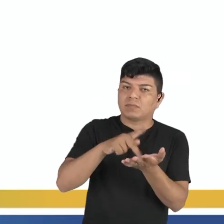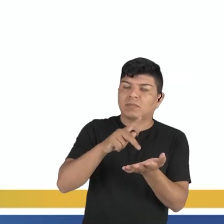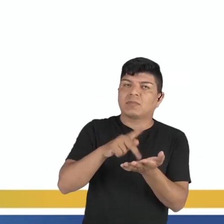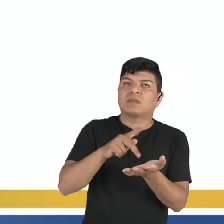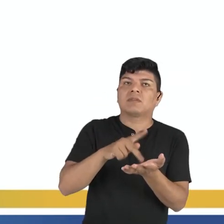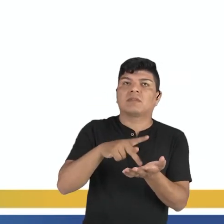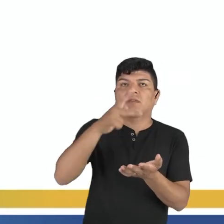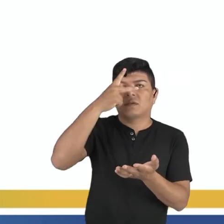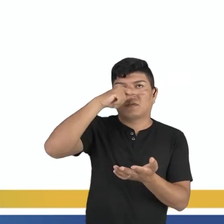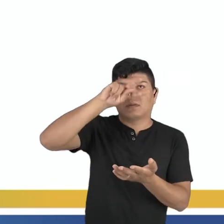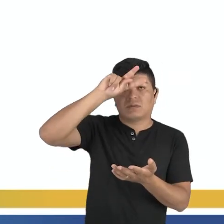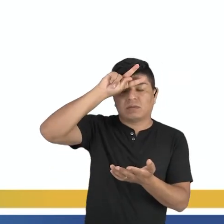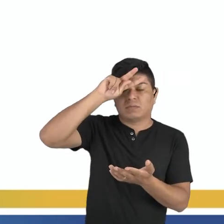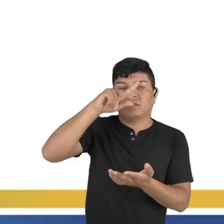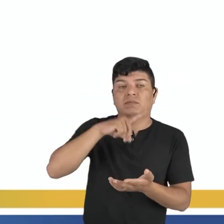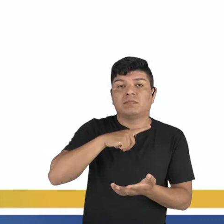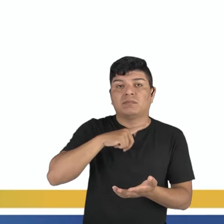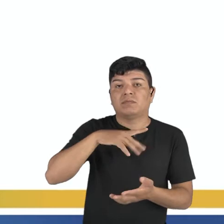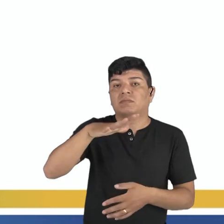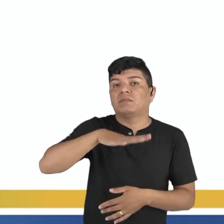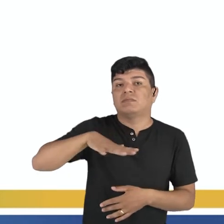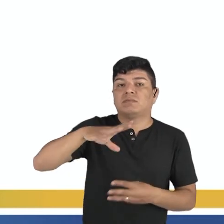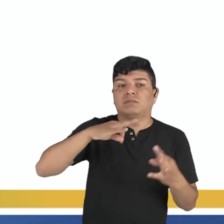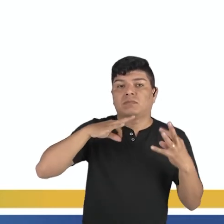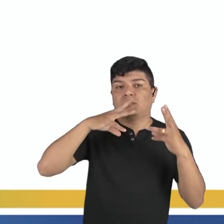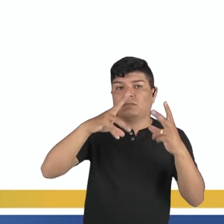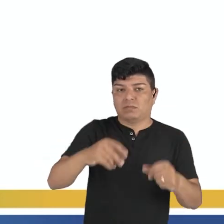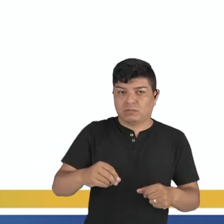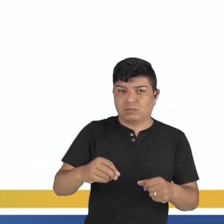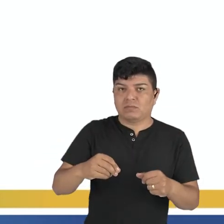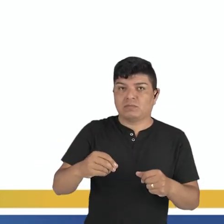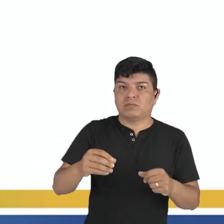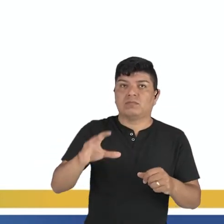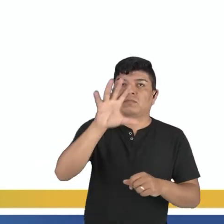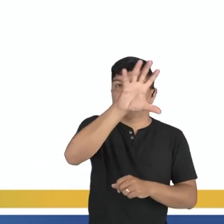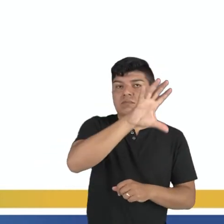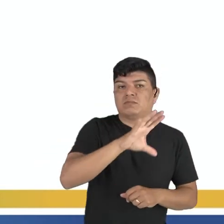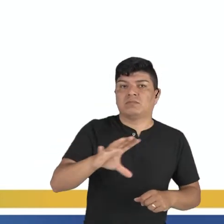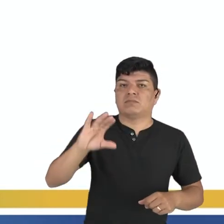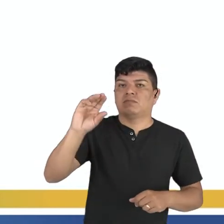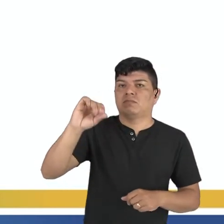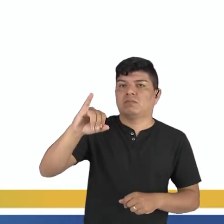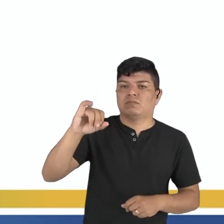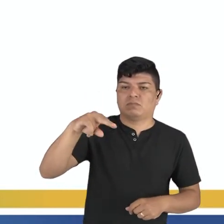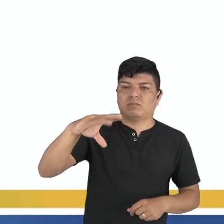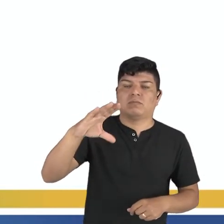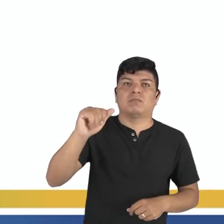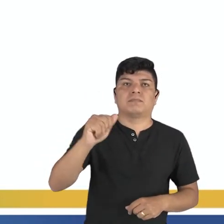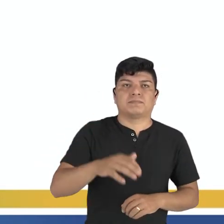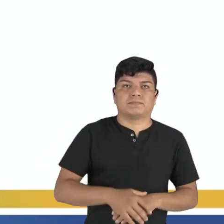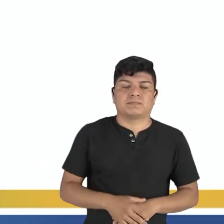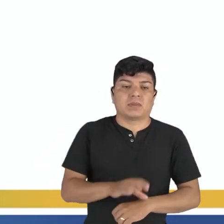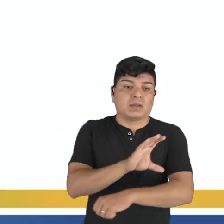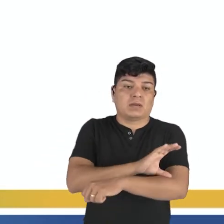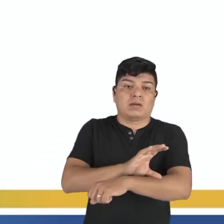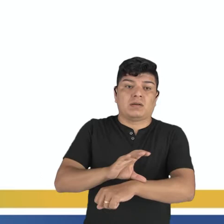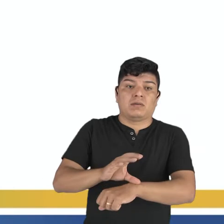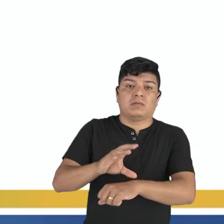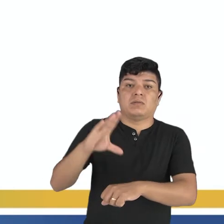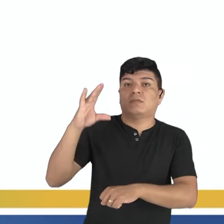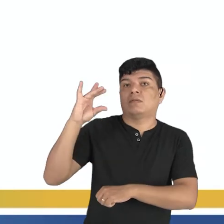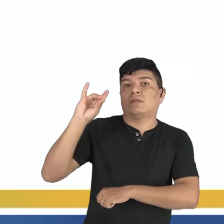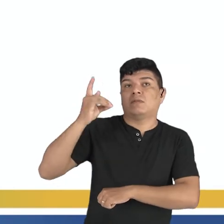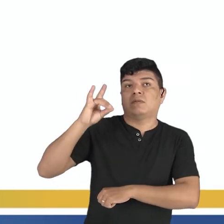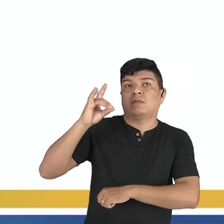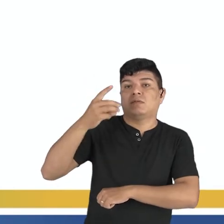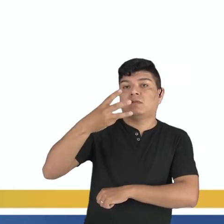o Peru ele é baseado, né, toda nessa questão mesmo arquitetônica dos Incas. A cultura boliviana é formada